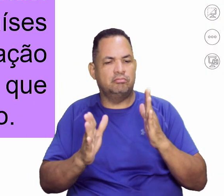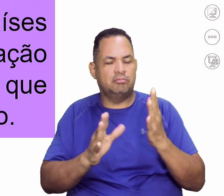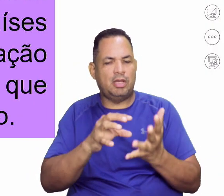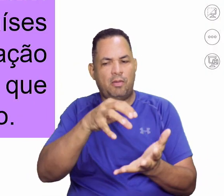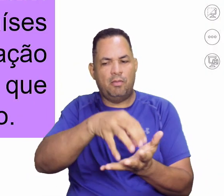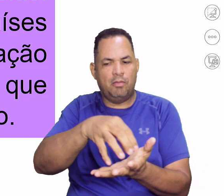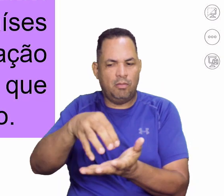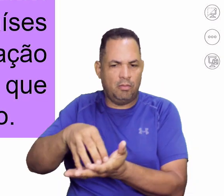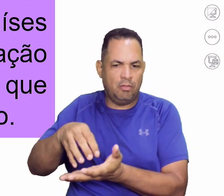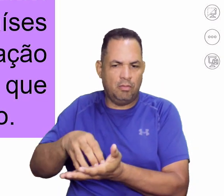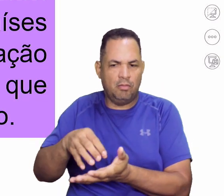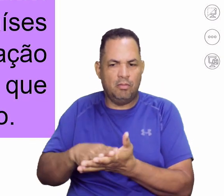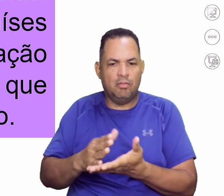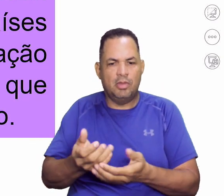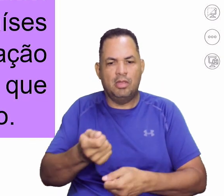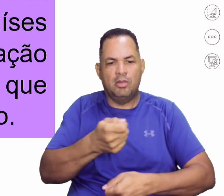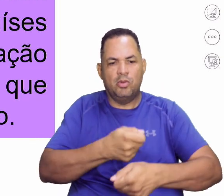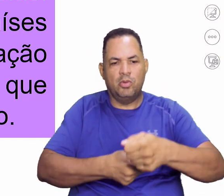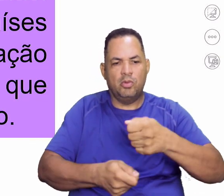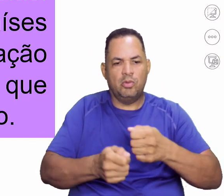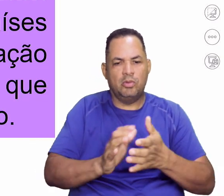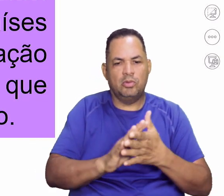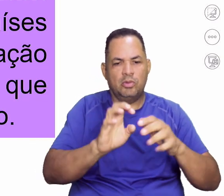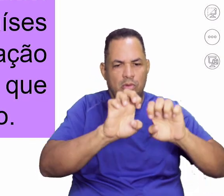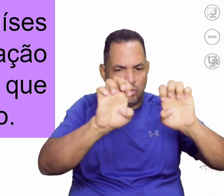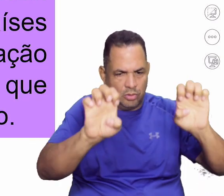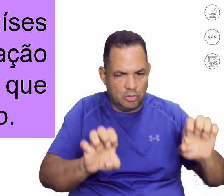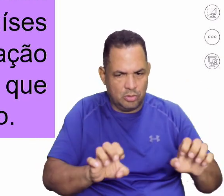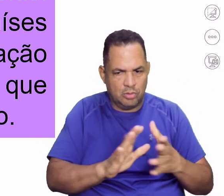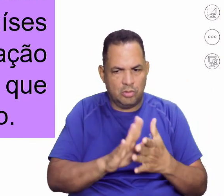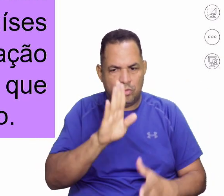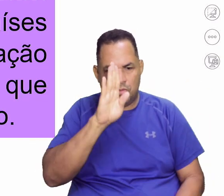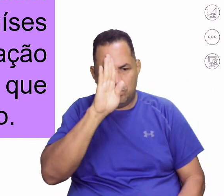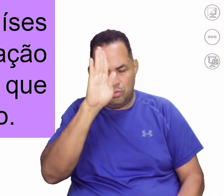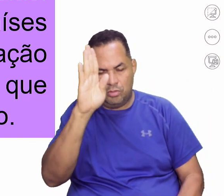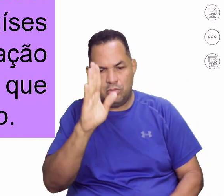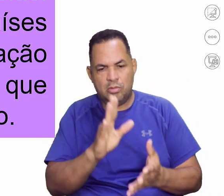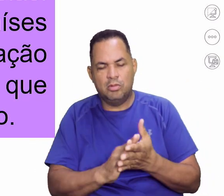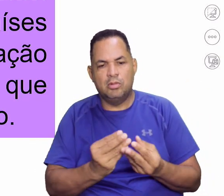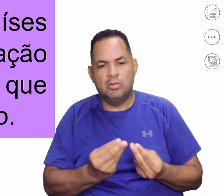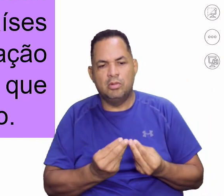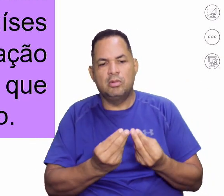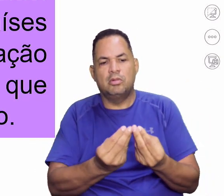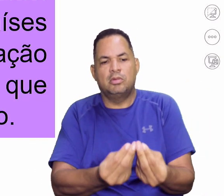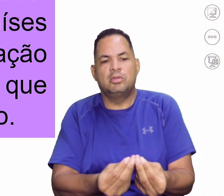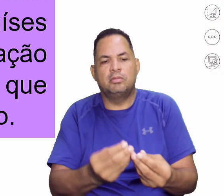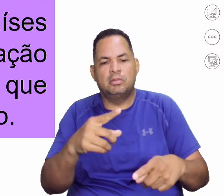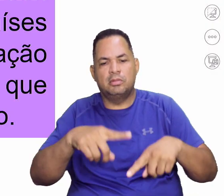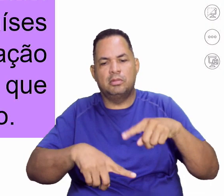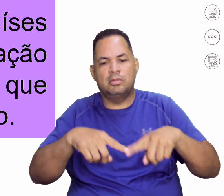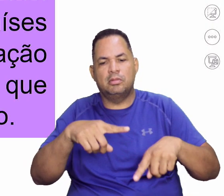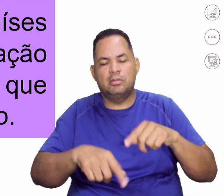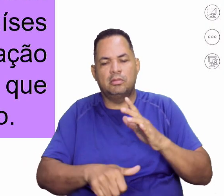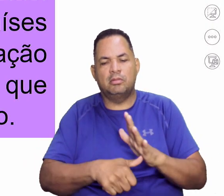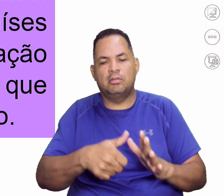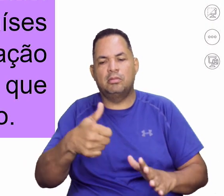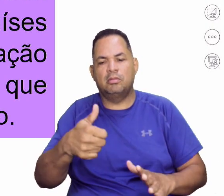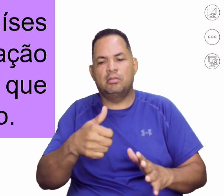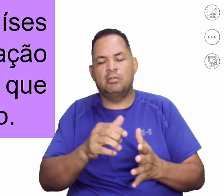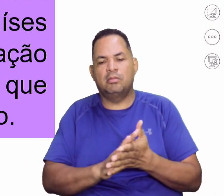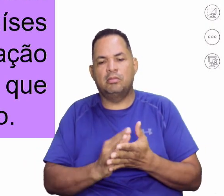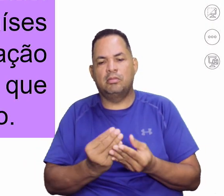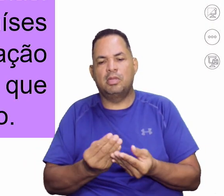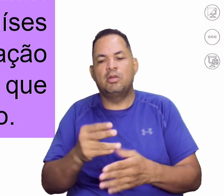período colonial, suas economias foram estruturadas principalmente para fornecer matérias-primas